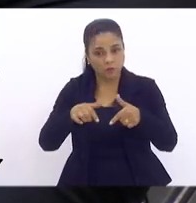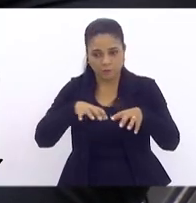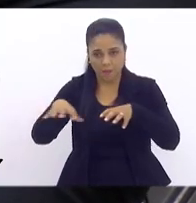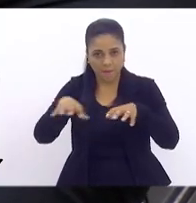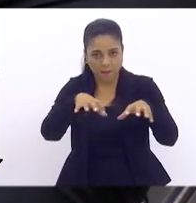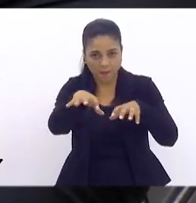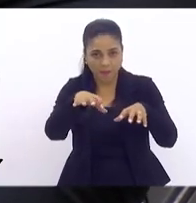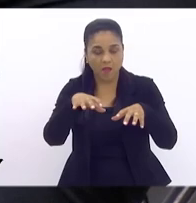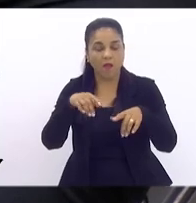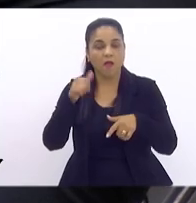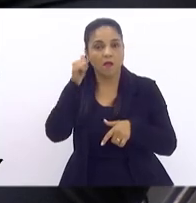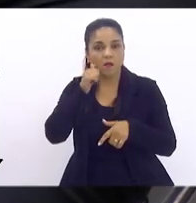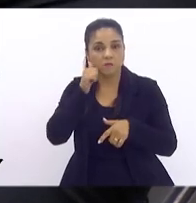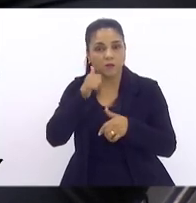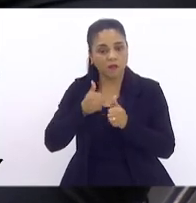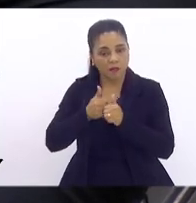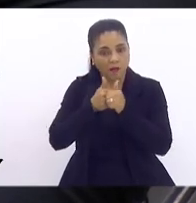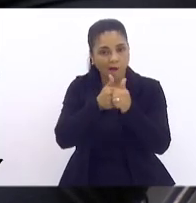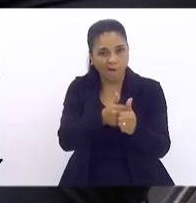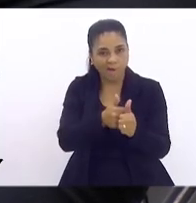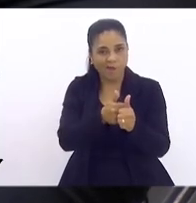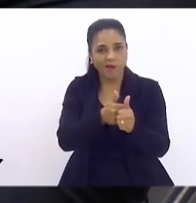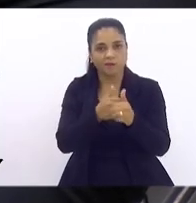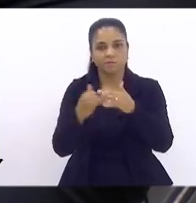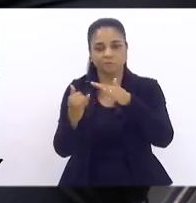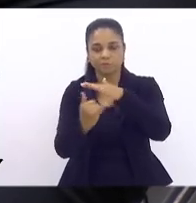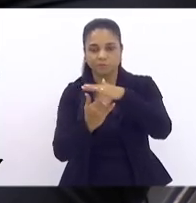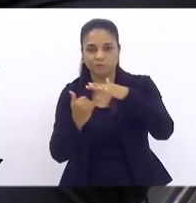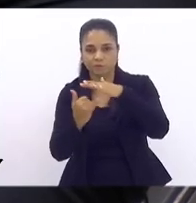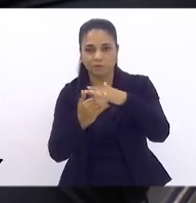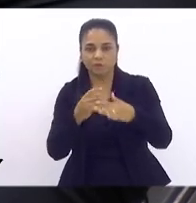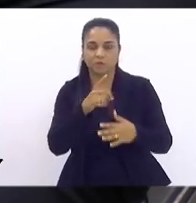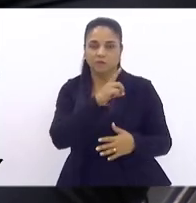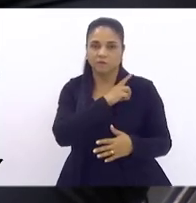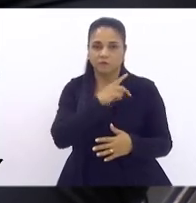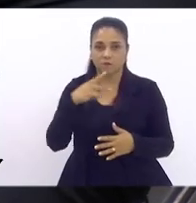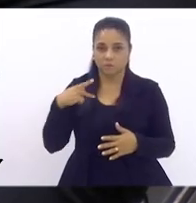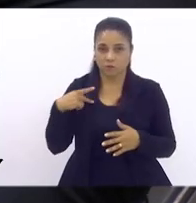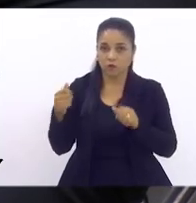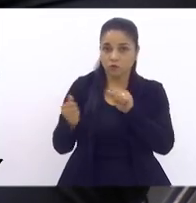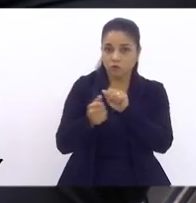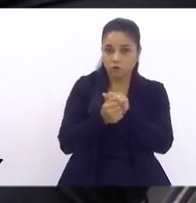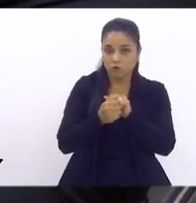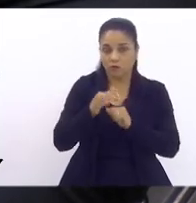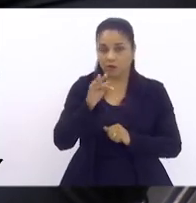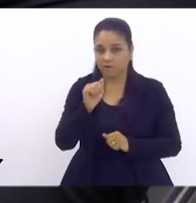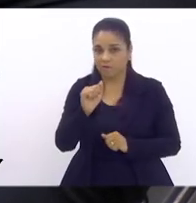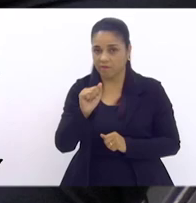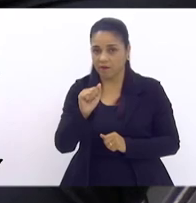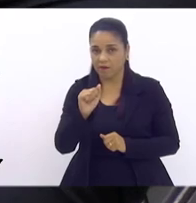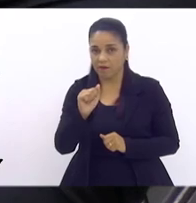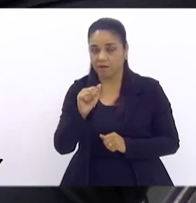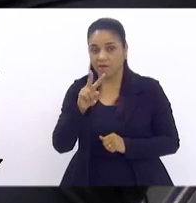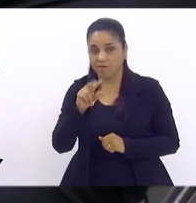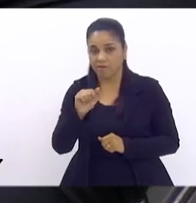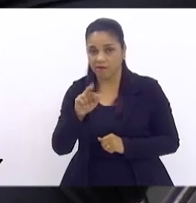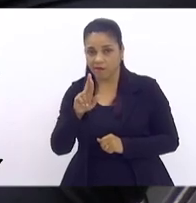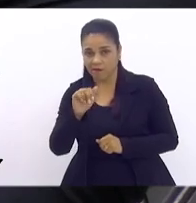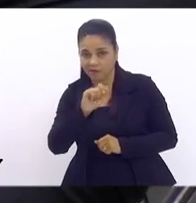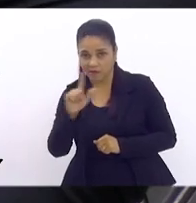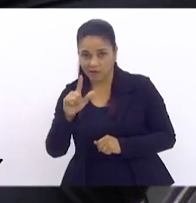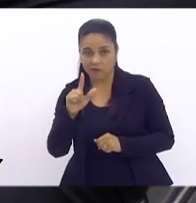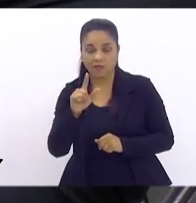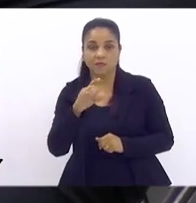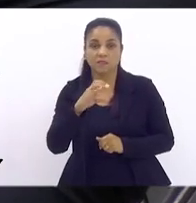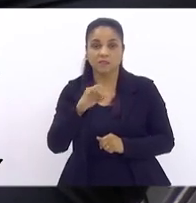mulheres são acompanhadas pelos órgãos da Defensoria junto às varas seja uma vara cível seja uma vara da